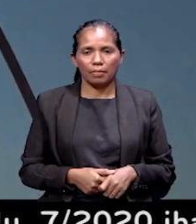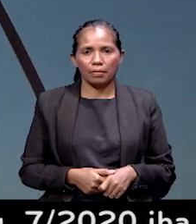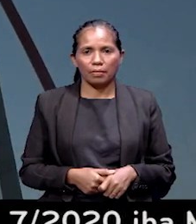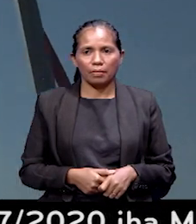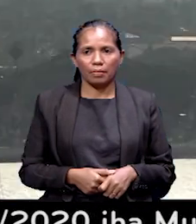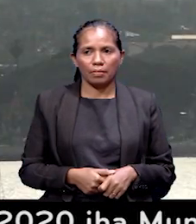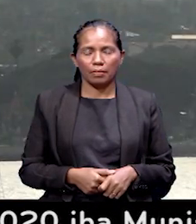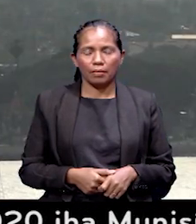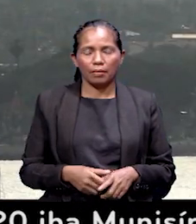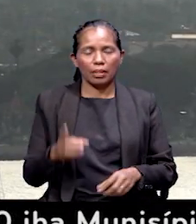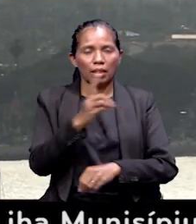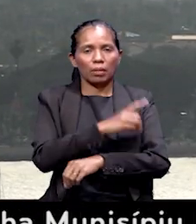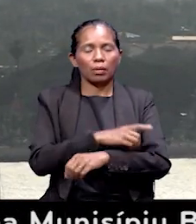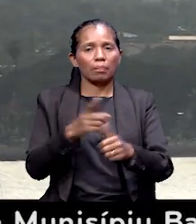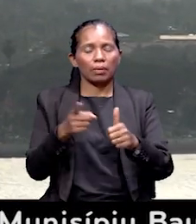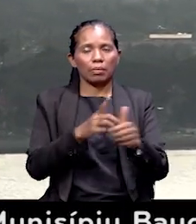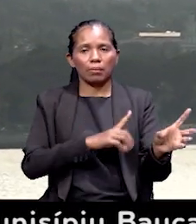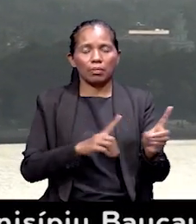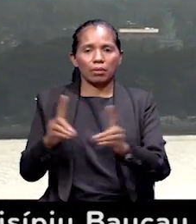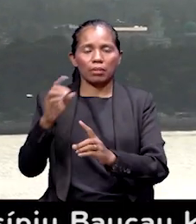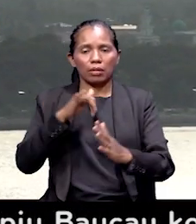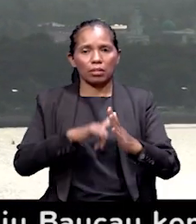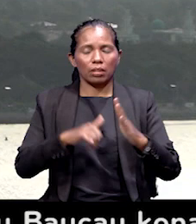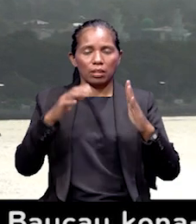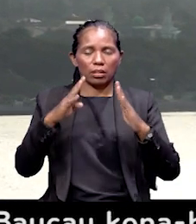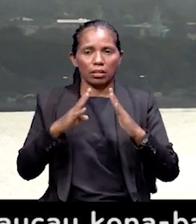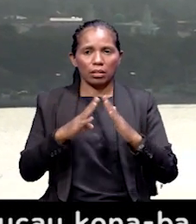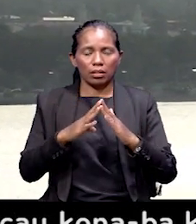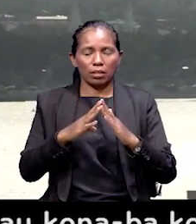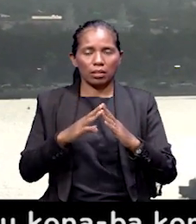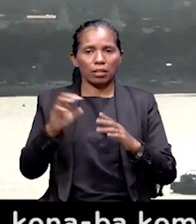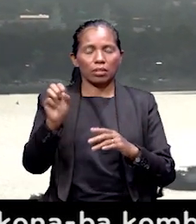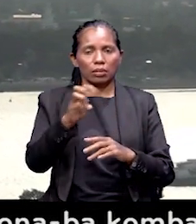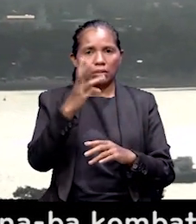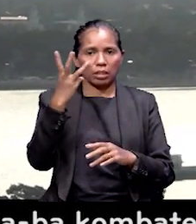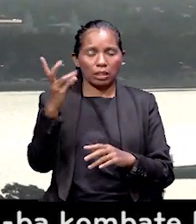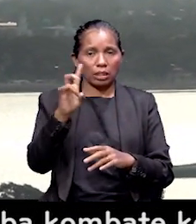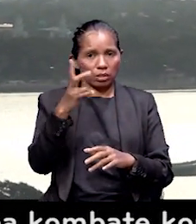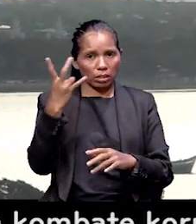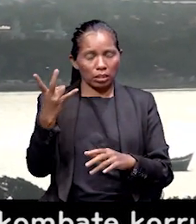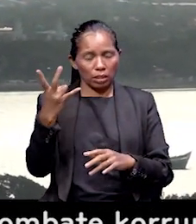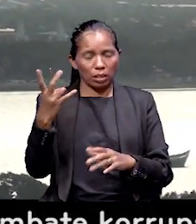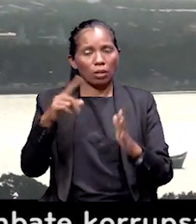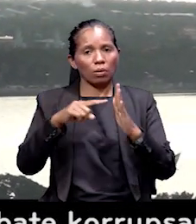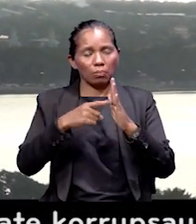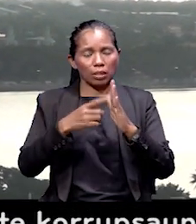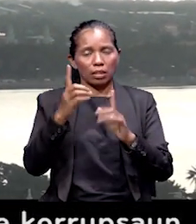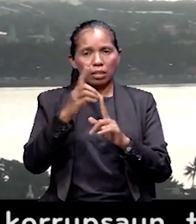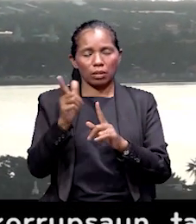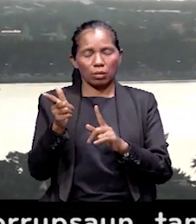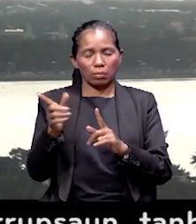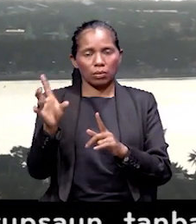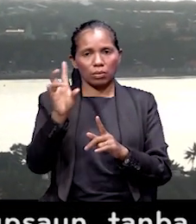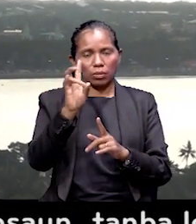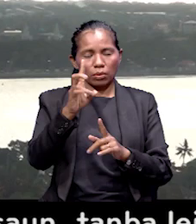Ya loron dahuluk implementasaun konfinamentu domisiliariu da sanulu resin hitu. Nebe hahu ya loron rua nulu resin hitu